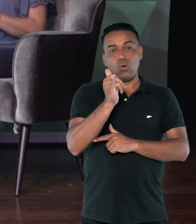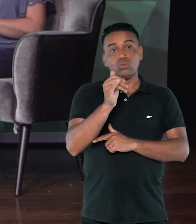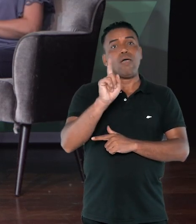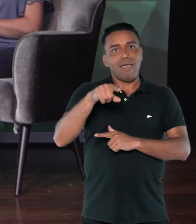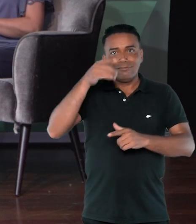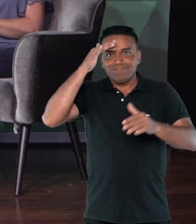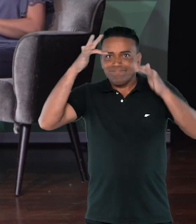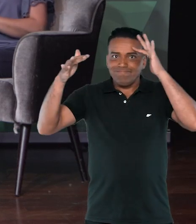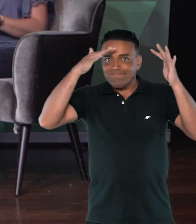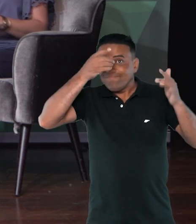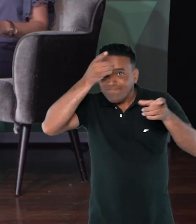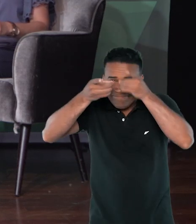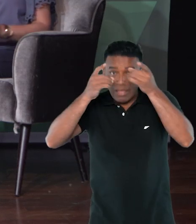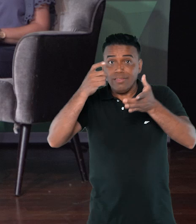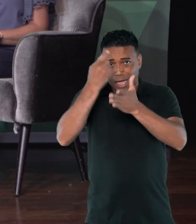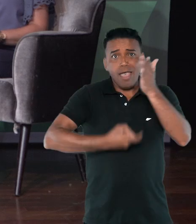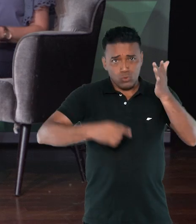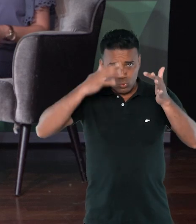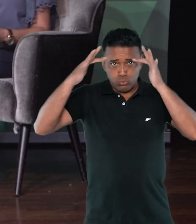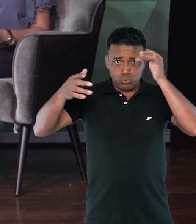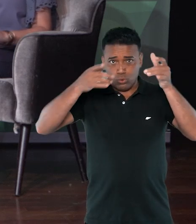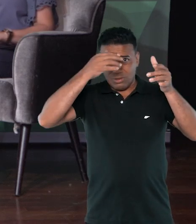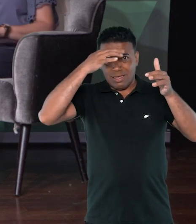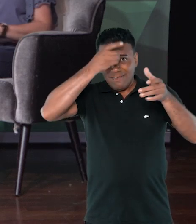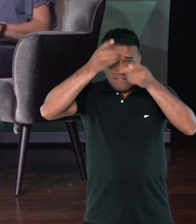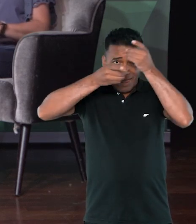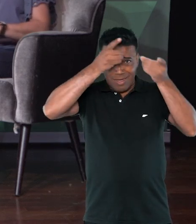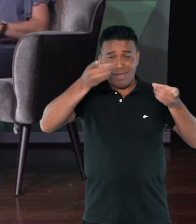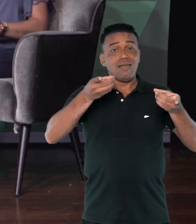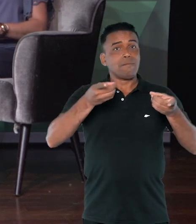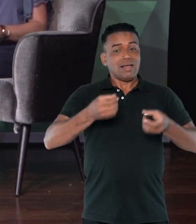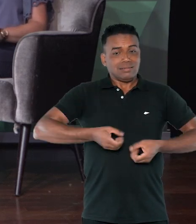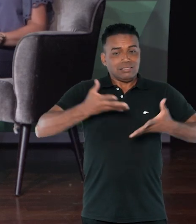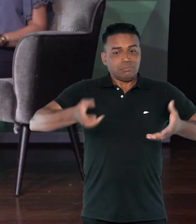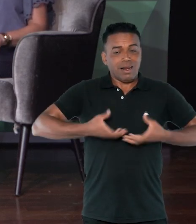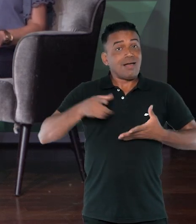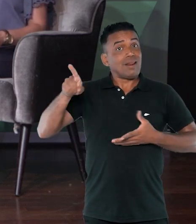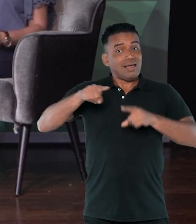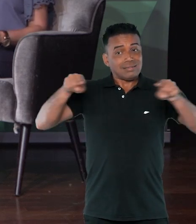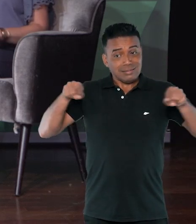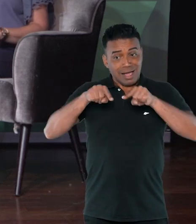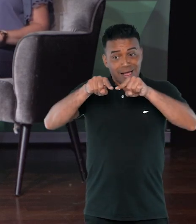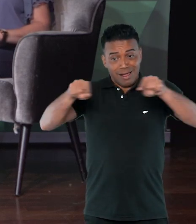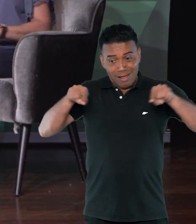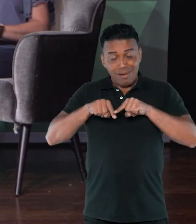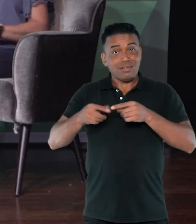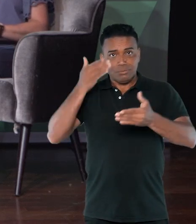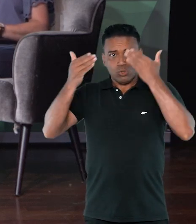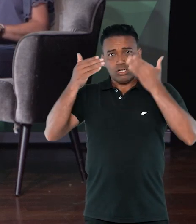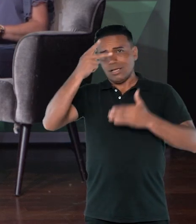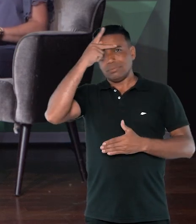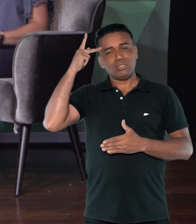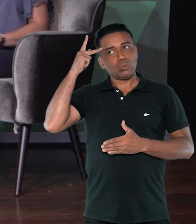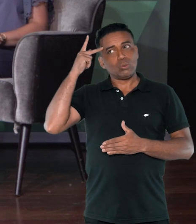de como que eu abro, né? O primeiro conto, que é uma ficção, mas